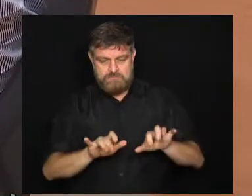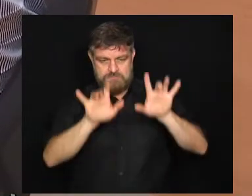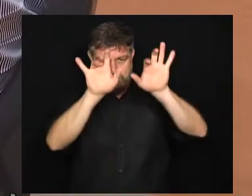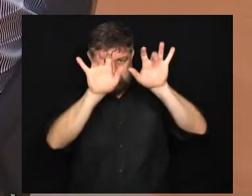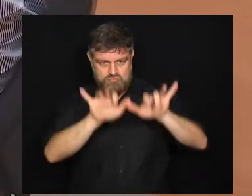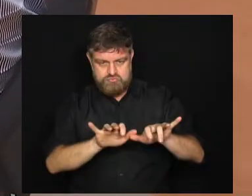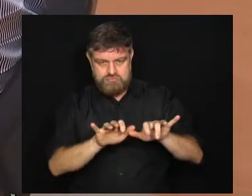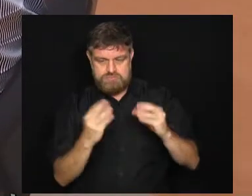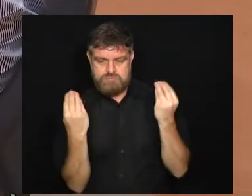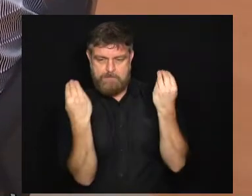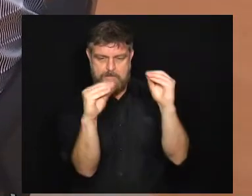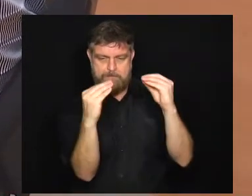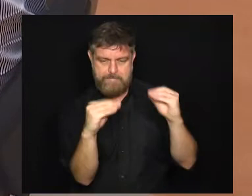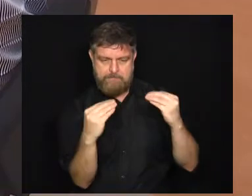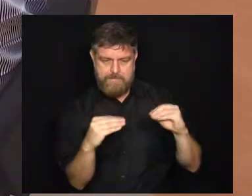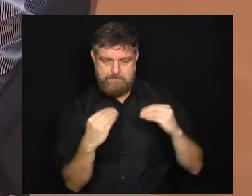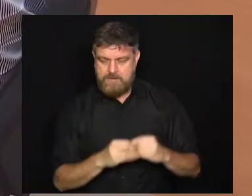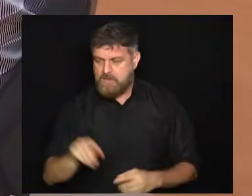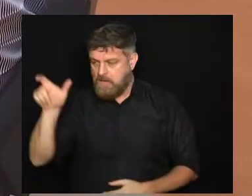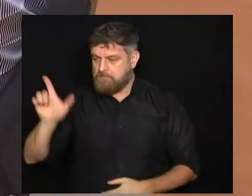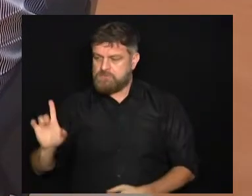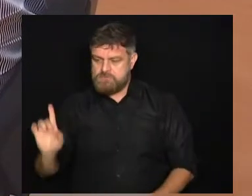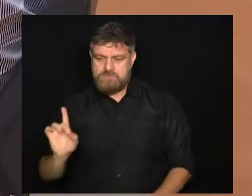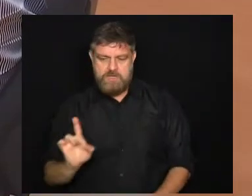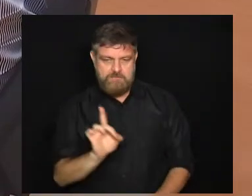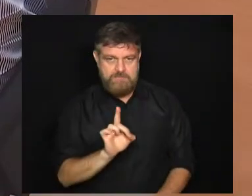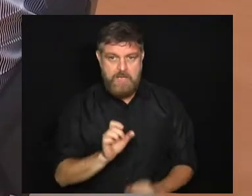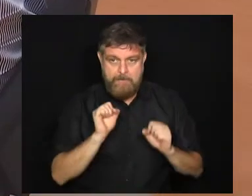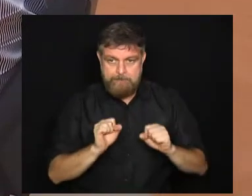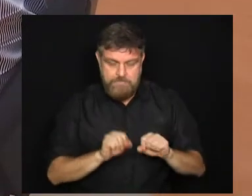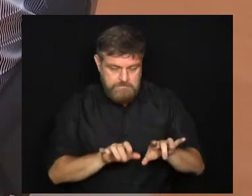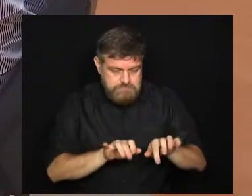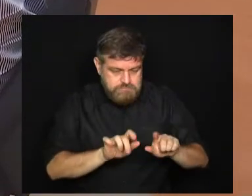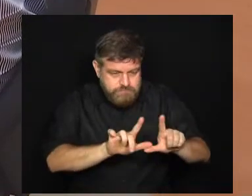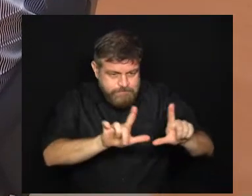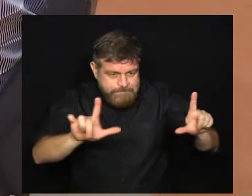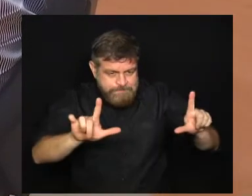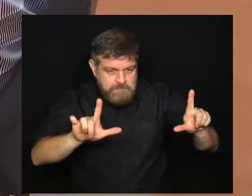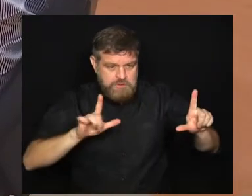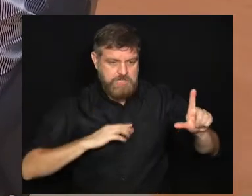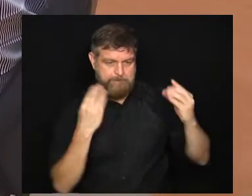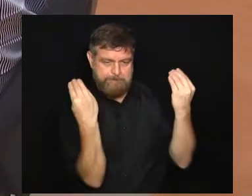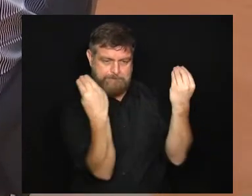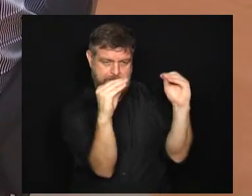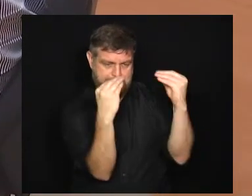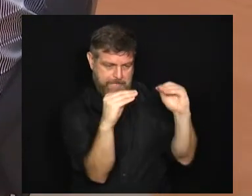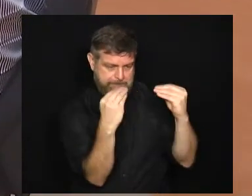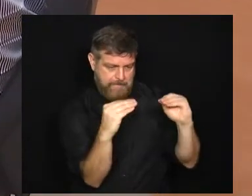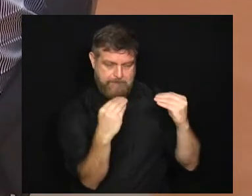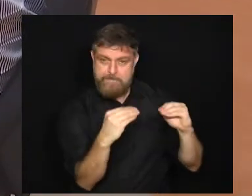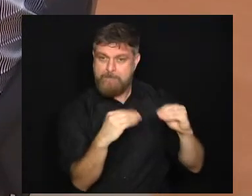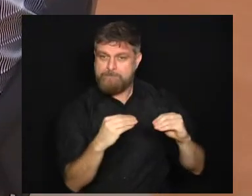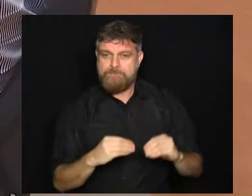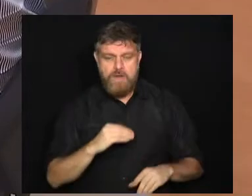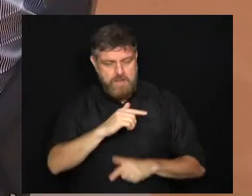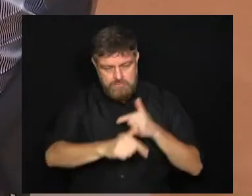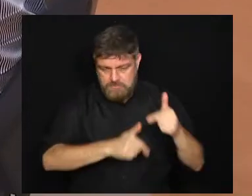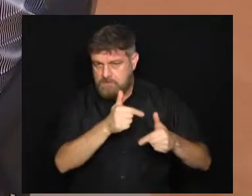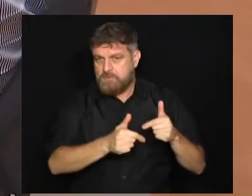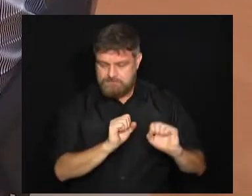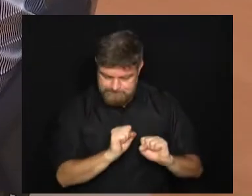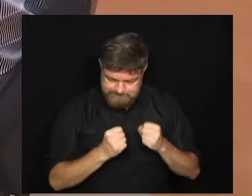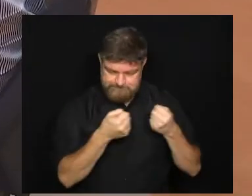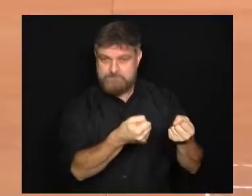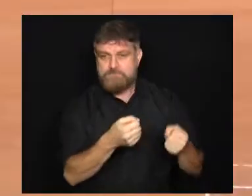do Campo Grande, e depois for no Carlos Lourenço, ver o exame de um... Todo o empenho, todo o trabalho está sendo feito nisso. E